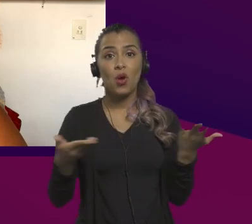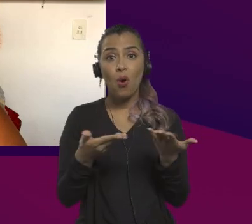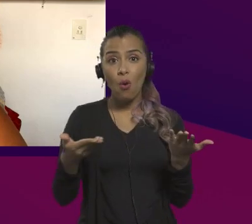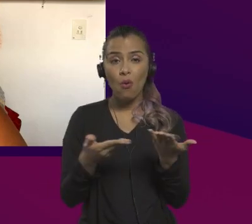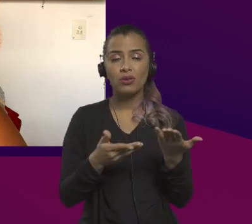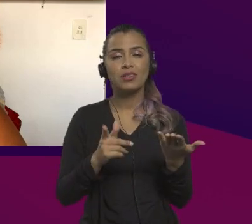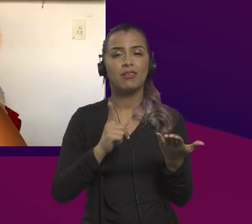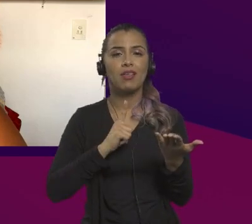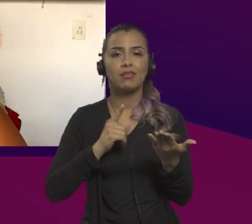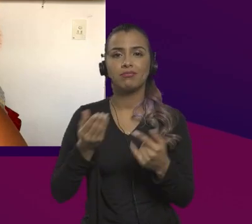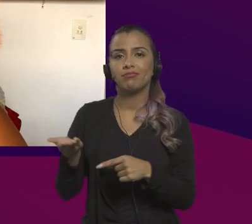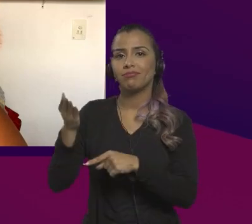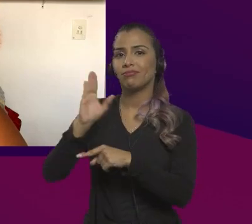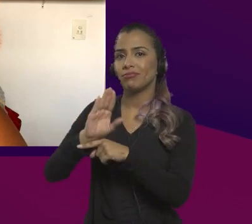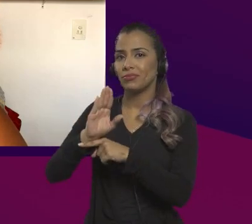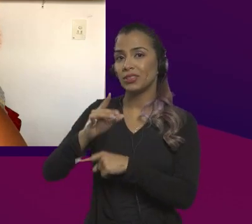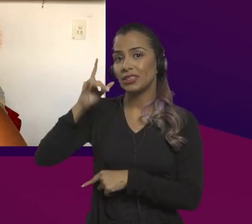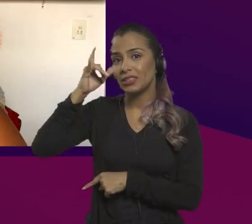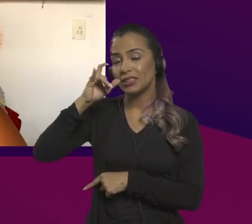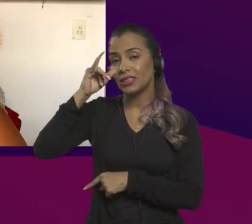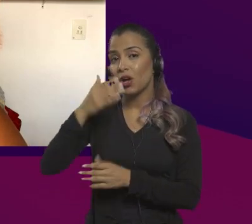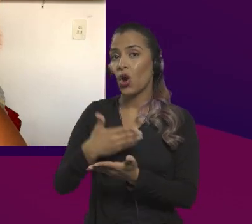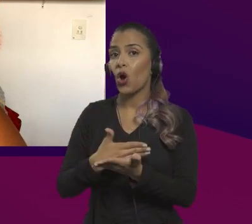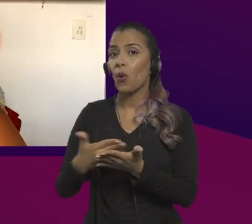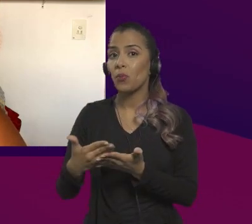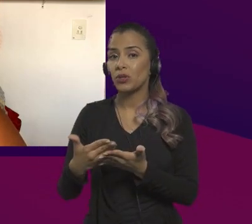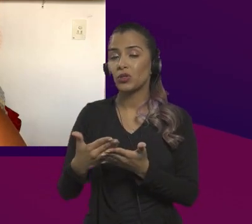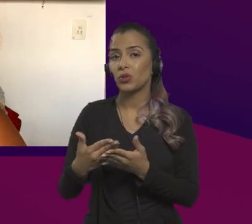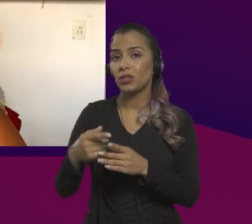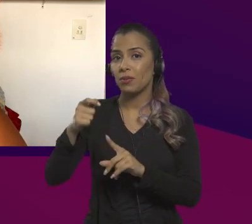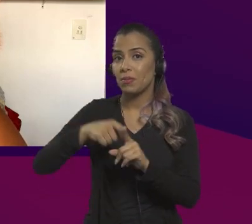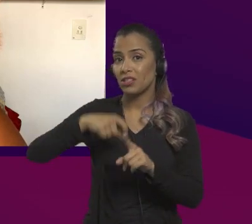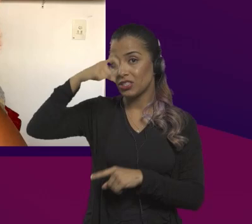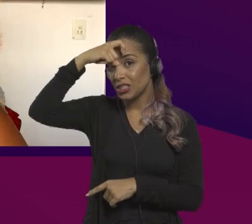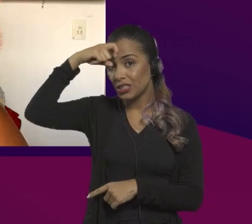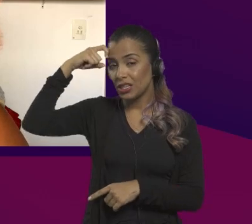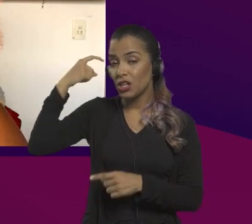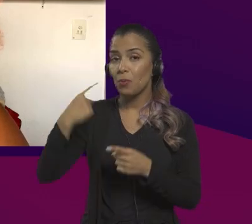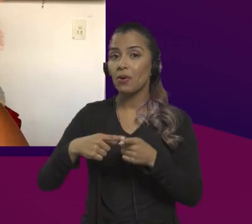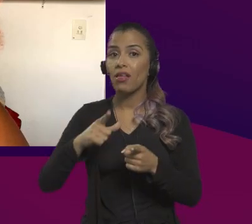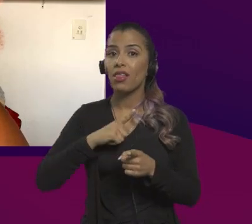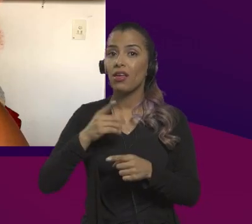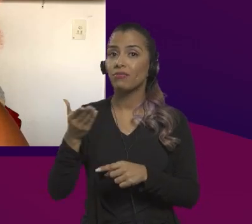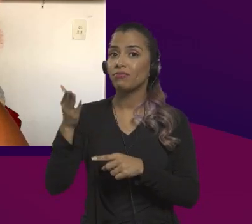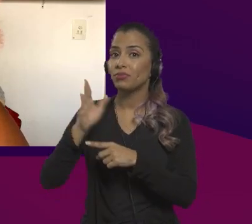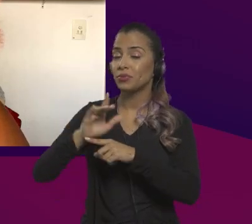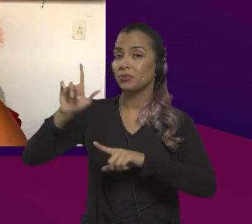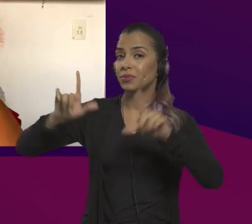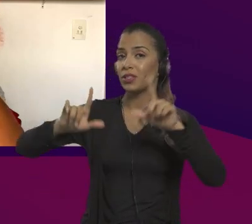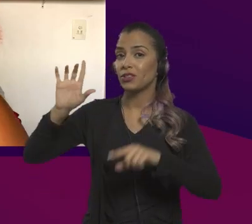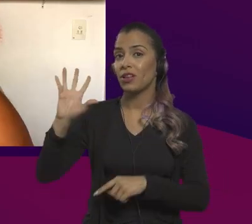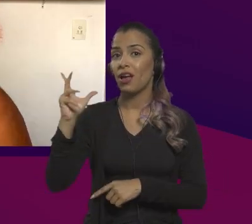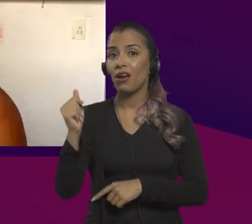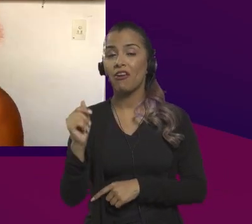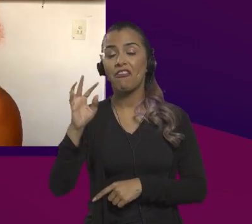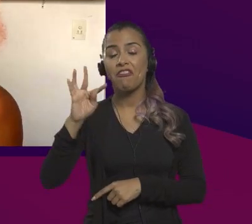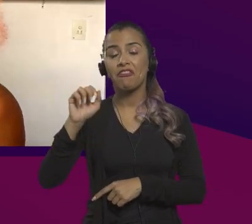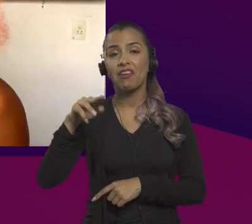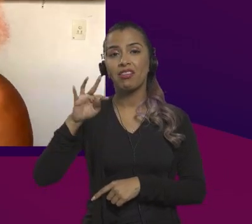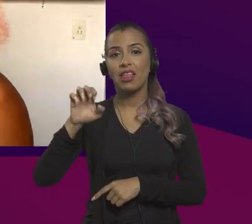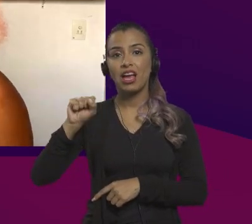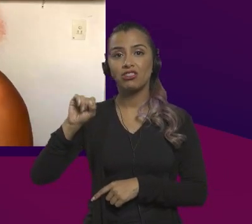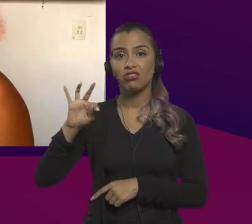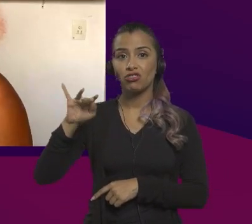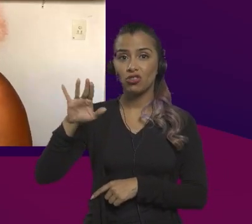física, né, se a gente pode dizer assim, desde janeiro, por causa da matéria do Fantástico, porque eu vi uma oportunidade de começar a reunir pessoas. A gente está com 10